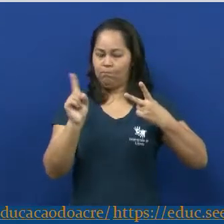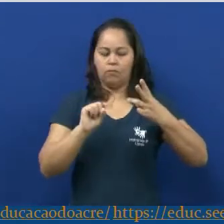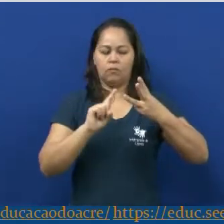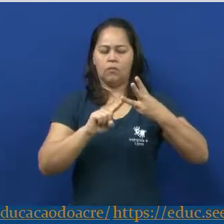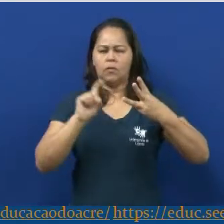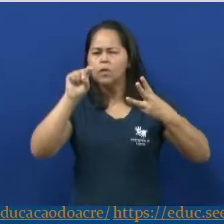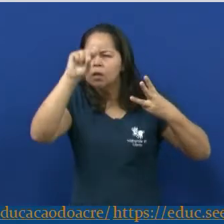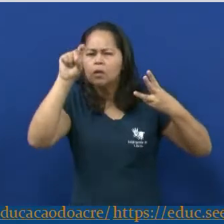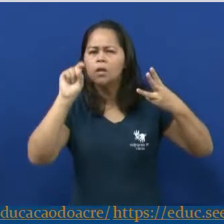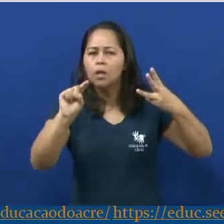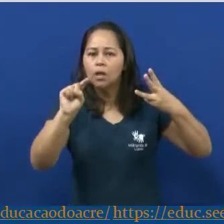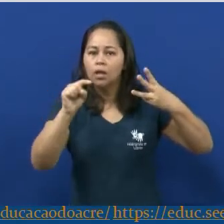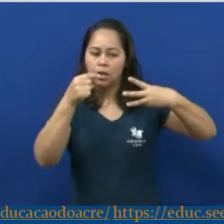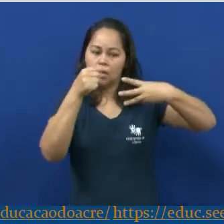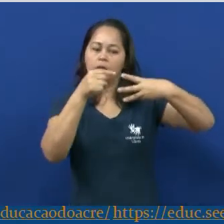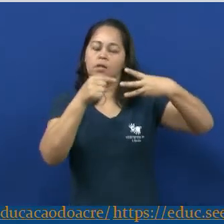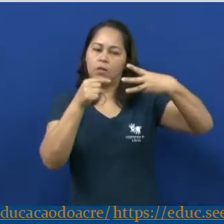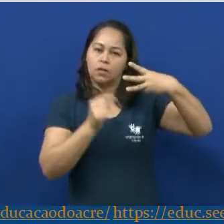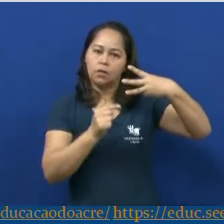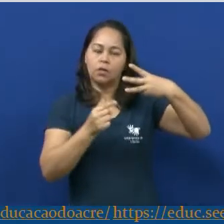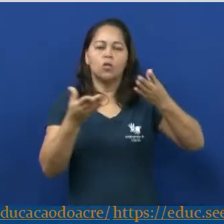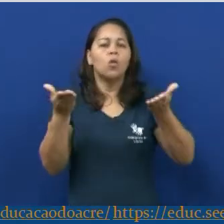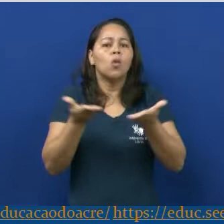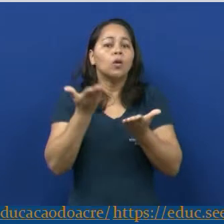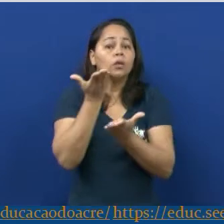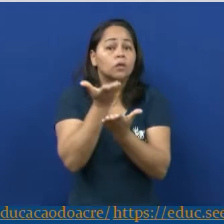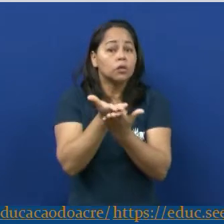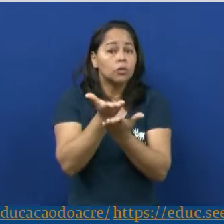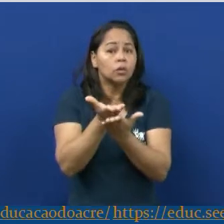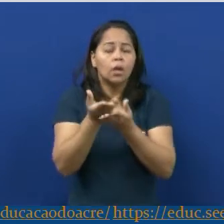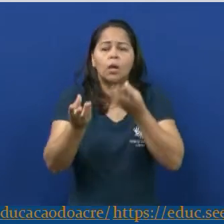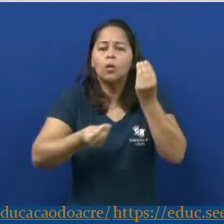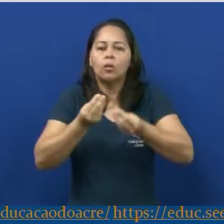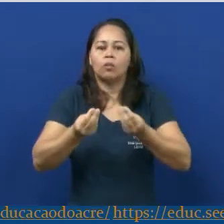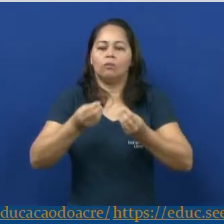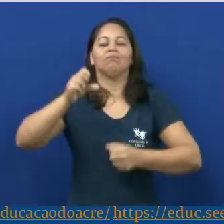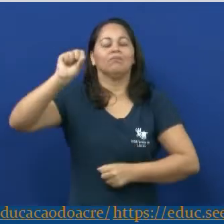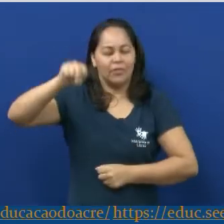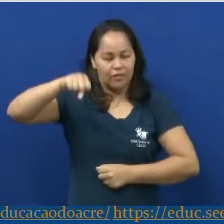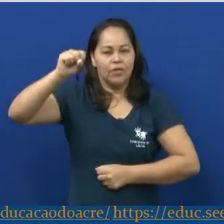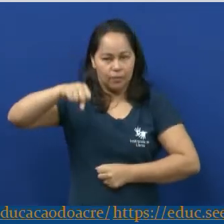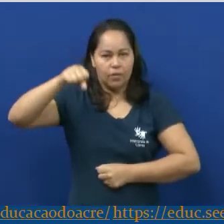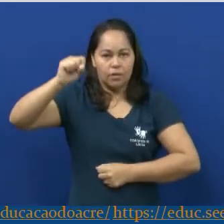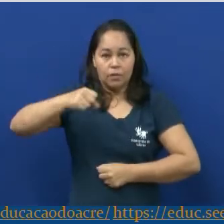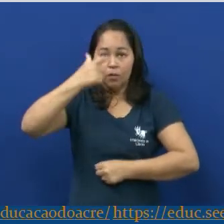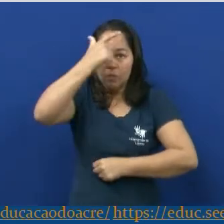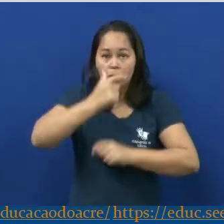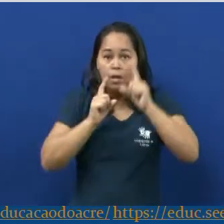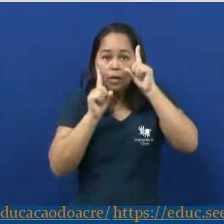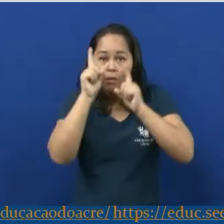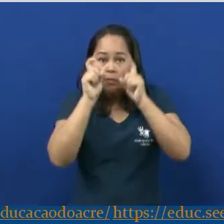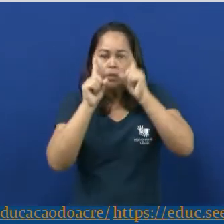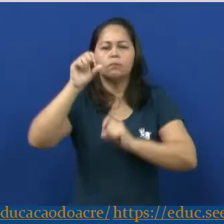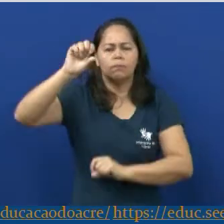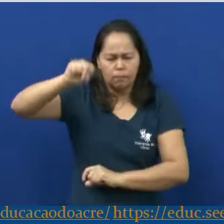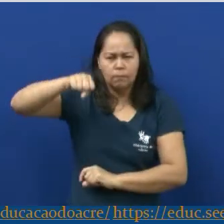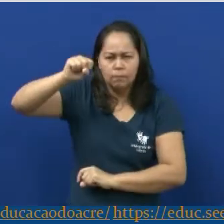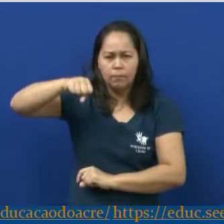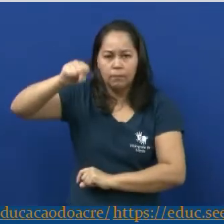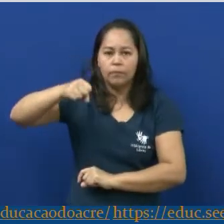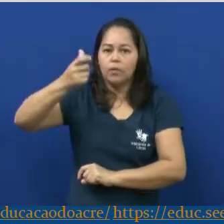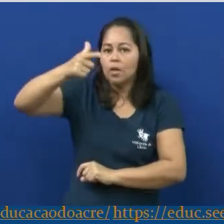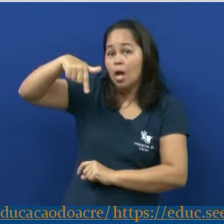interrogativa hoje nós vamos estudar a forma afirmativa uma próxima aula a gente vê as